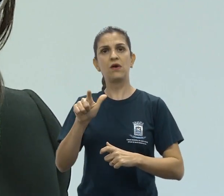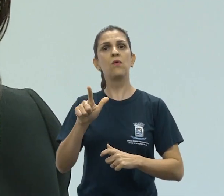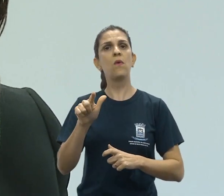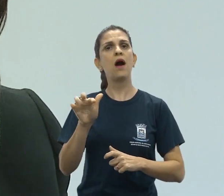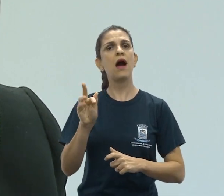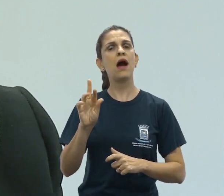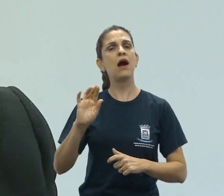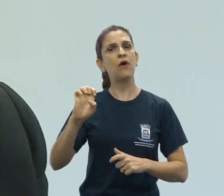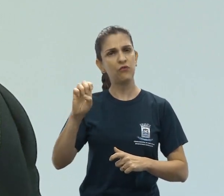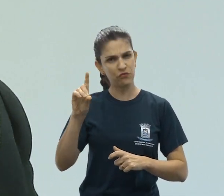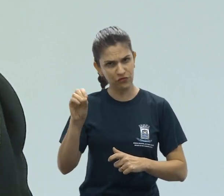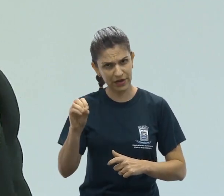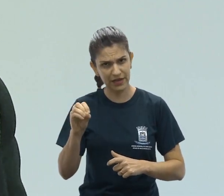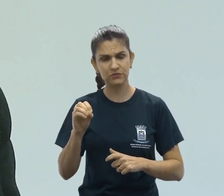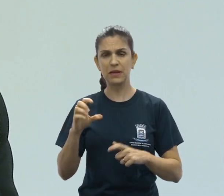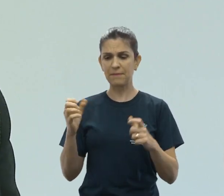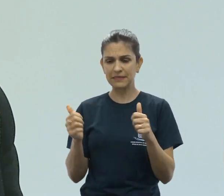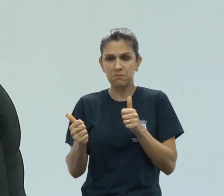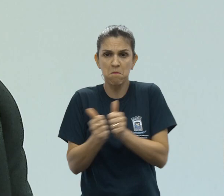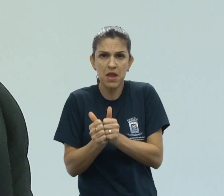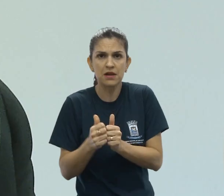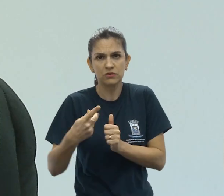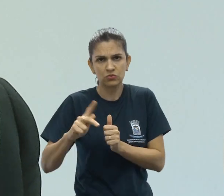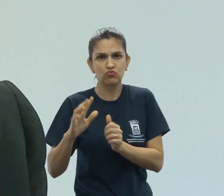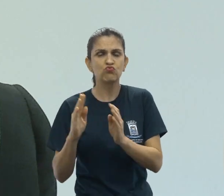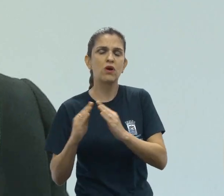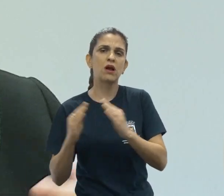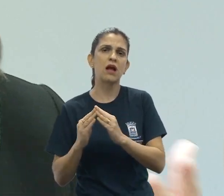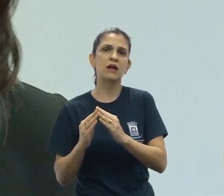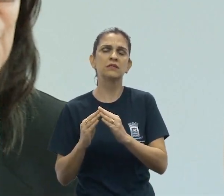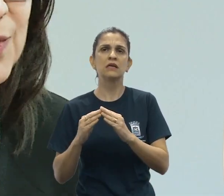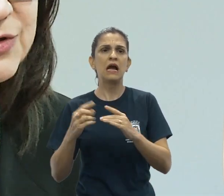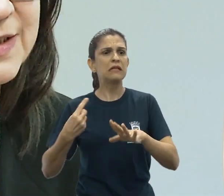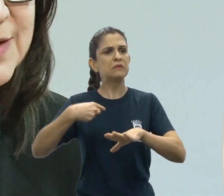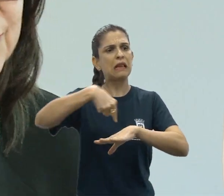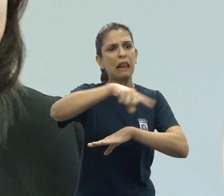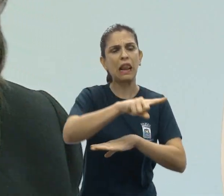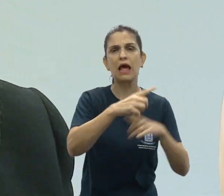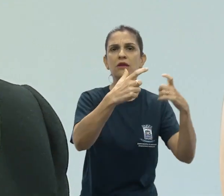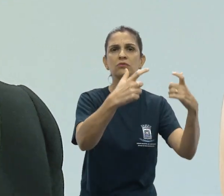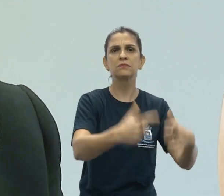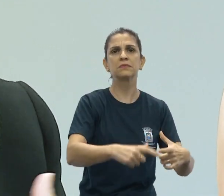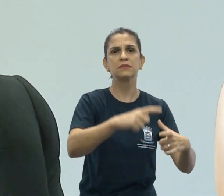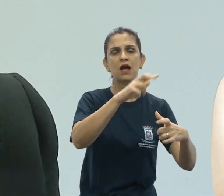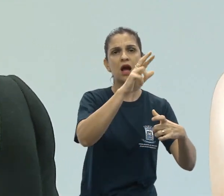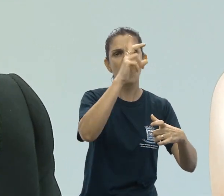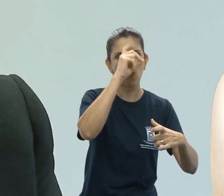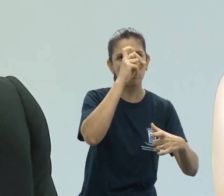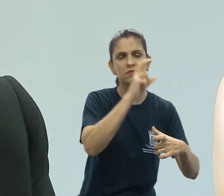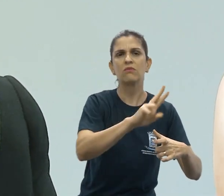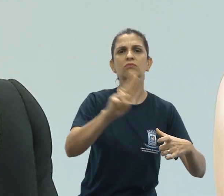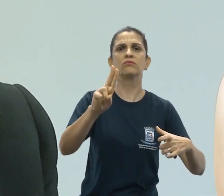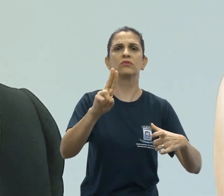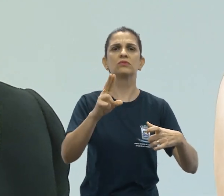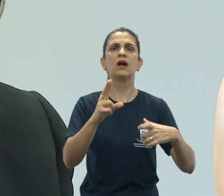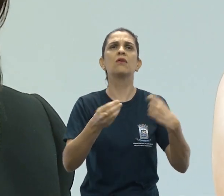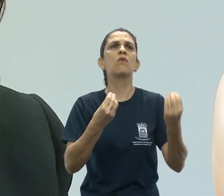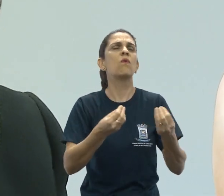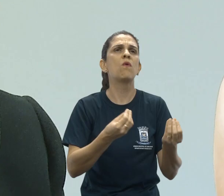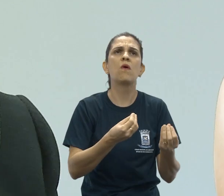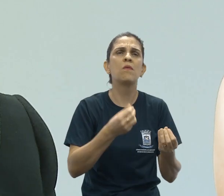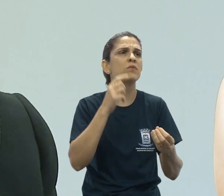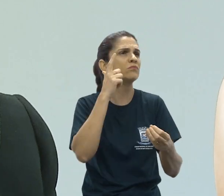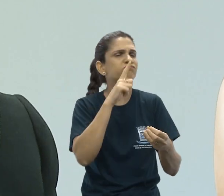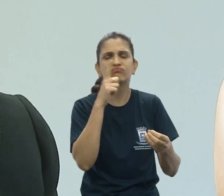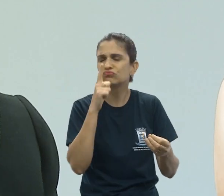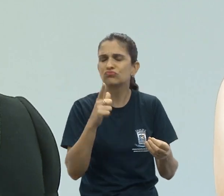a cirurgia, certo? Aí, quando eles mandaram você lá para o Hospital Universitário, você falou com a direção do hospital, você disse, olha, eu não posso ir tão longe, eu preciso